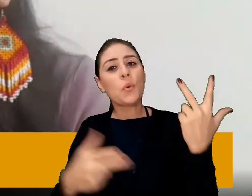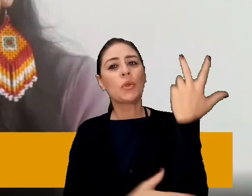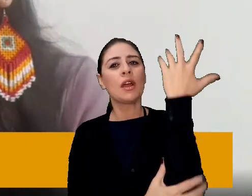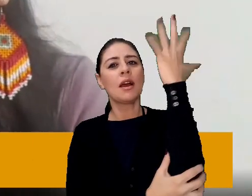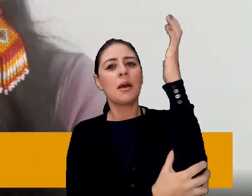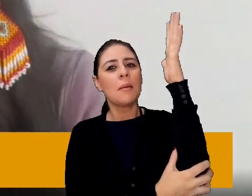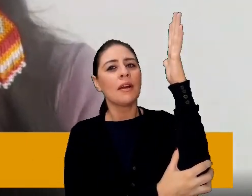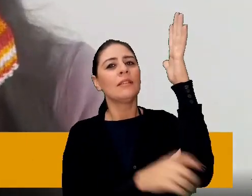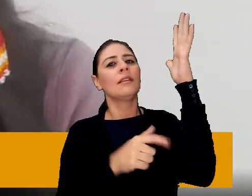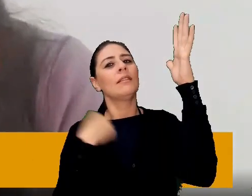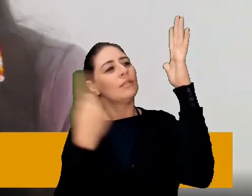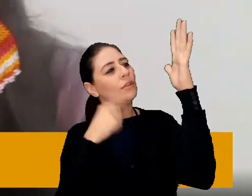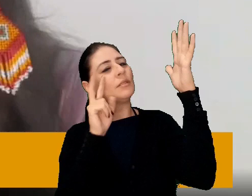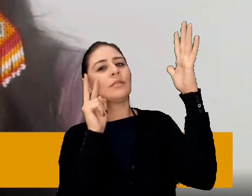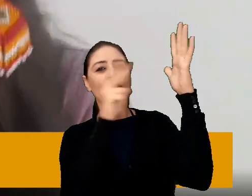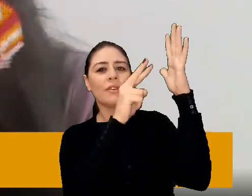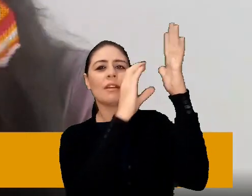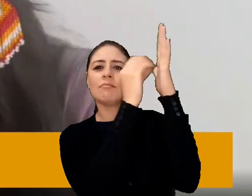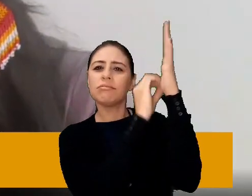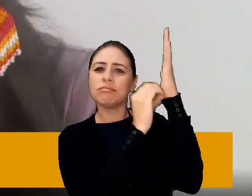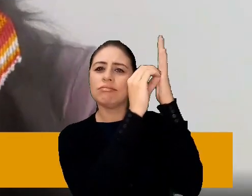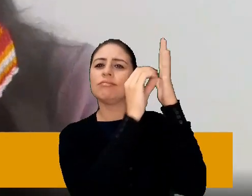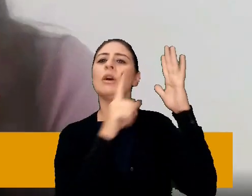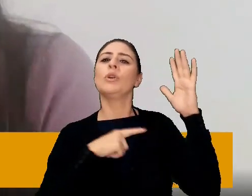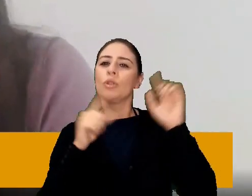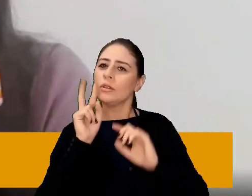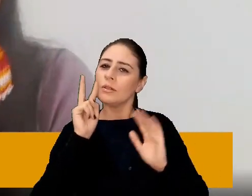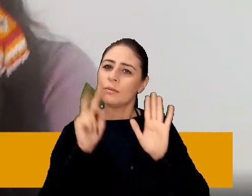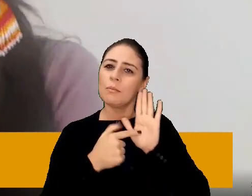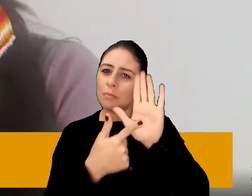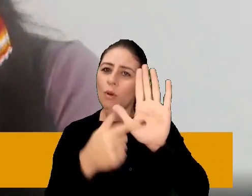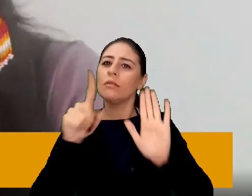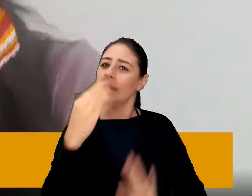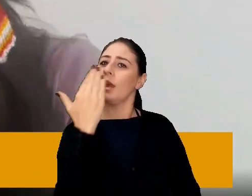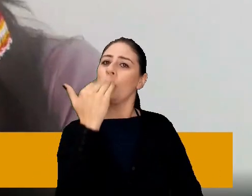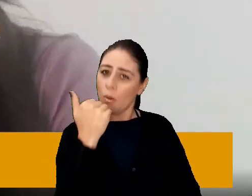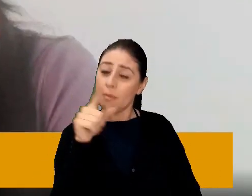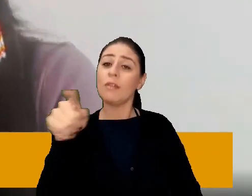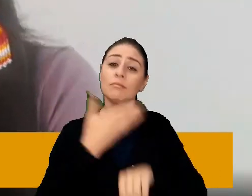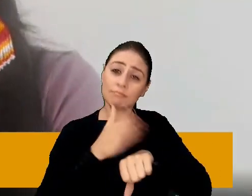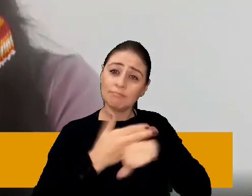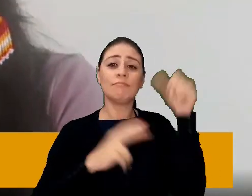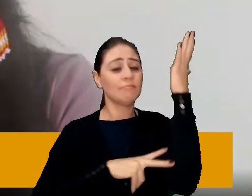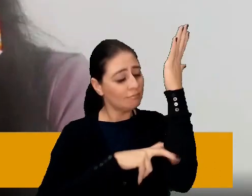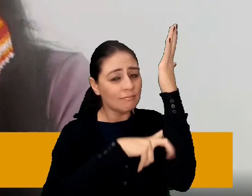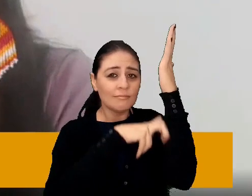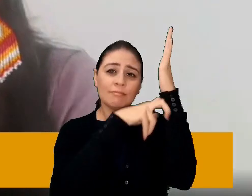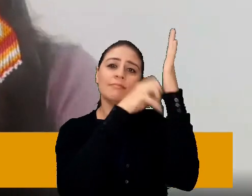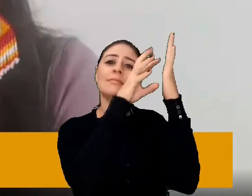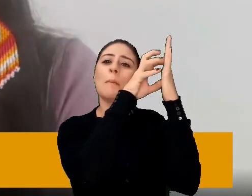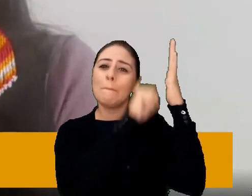eles não sabiam para que servia aquilo, sabe? Então, a gente ensinou que aquilo era para comer, né? Ensinou a tirar, ensinamos